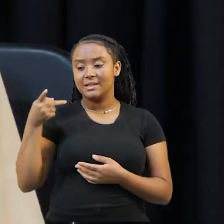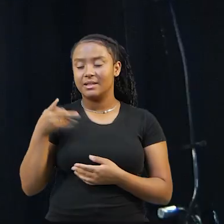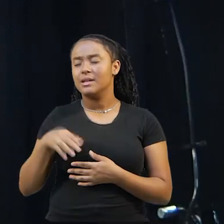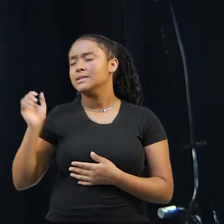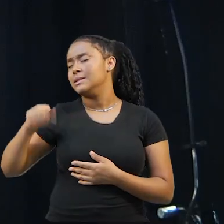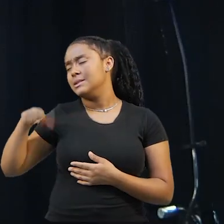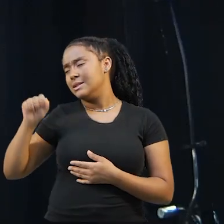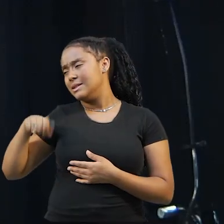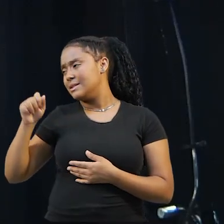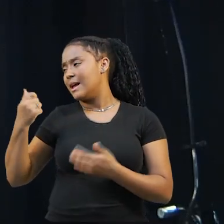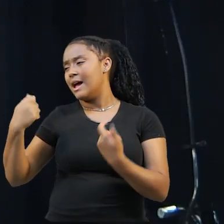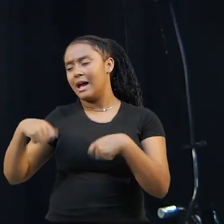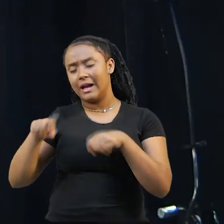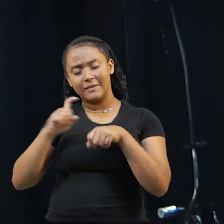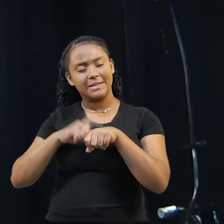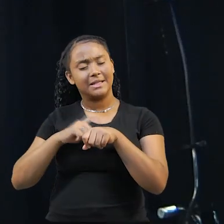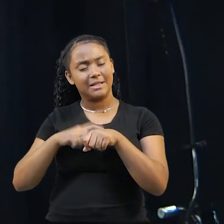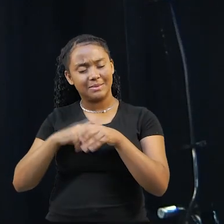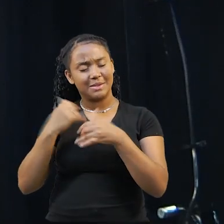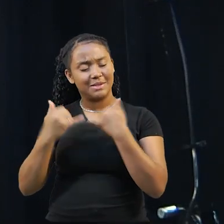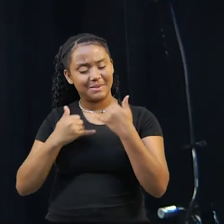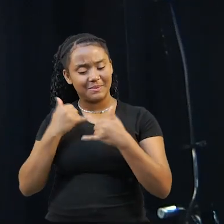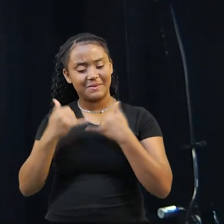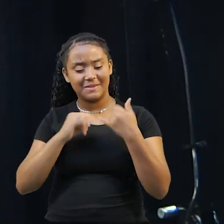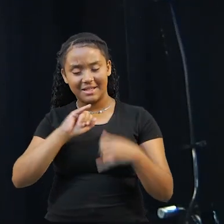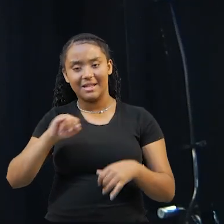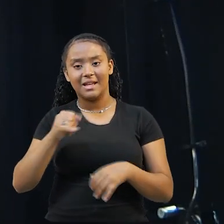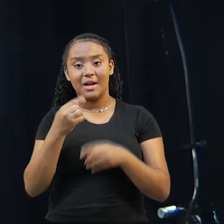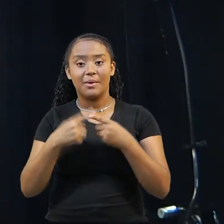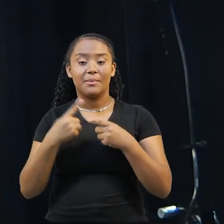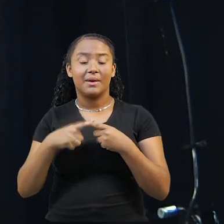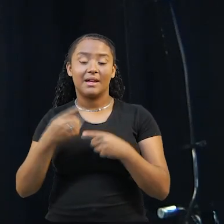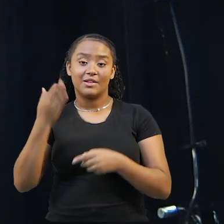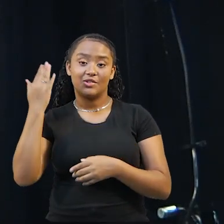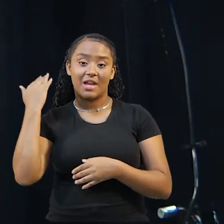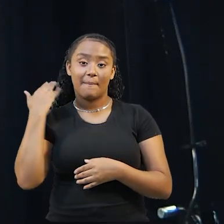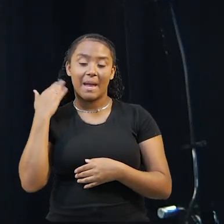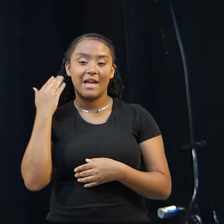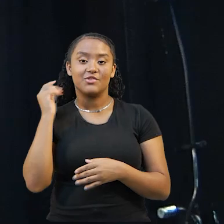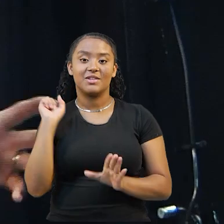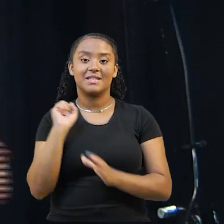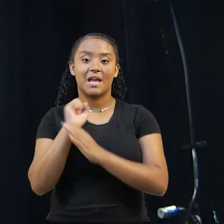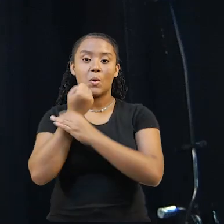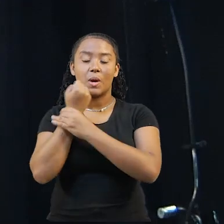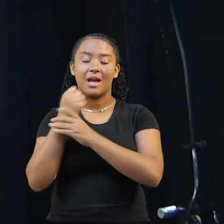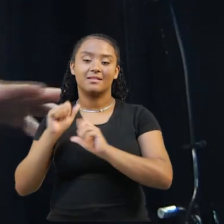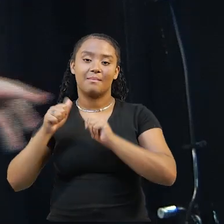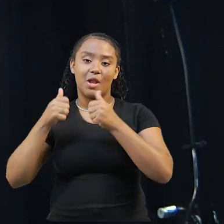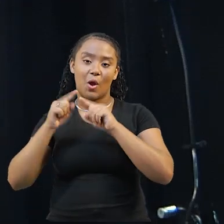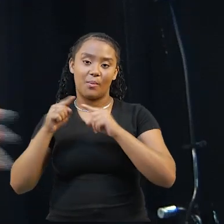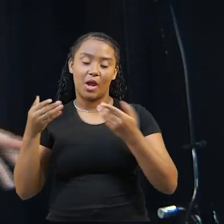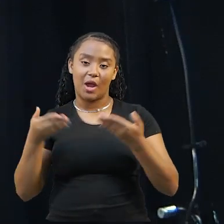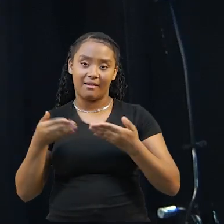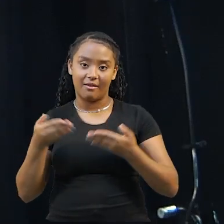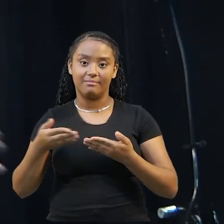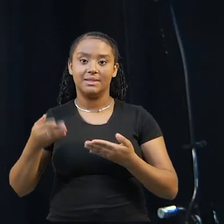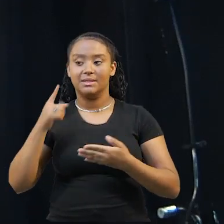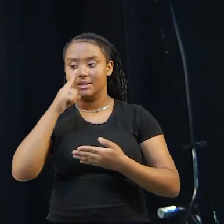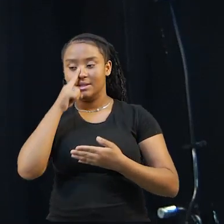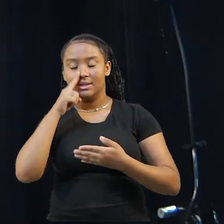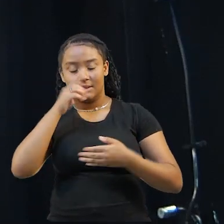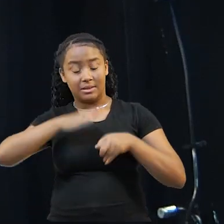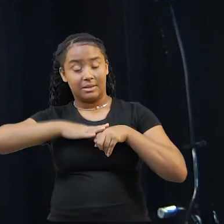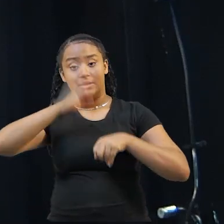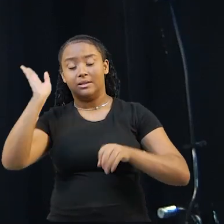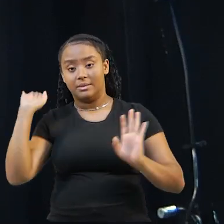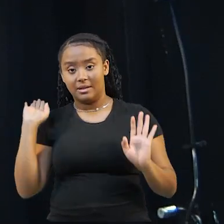brincava muito na rua nessa época. Ainda a segurança não era um problema como é hoje. Então, a gente conseguia brincar muito. Tinha muitos amigos na